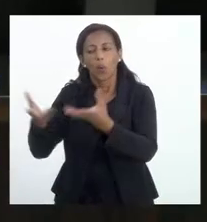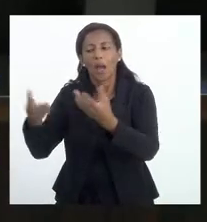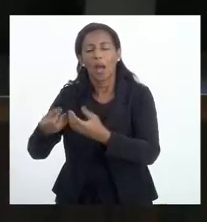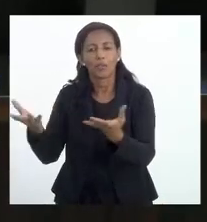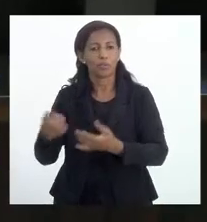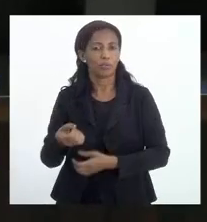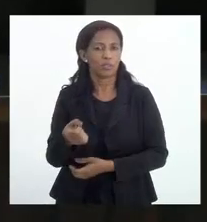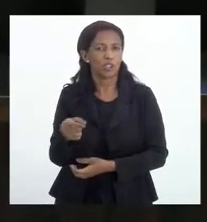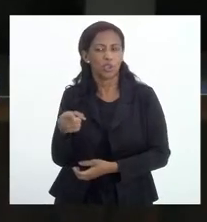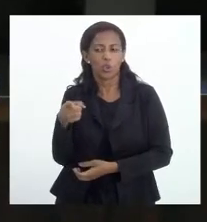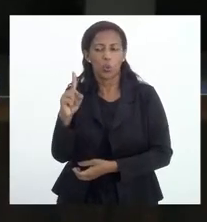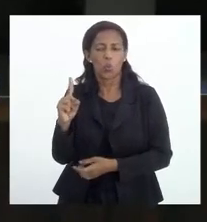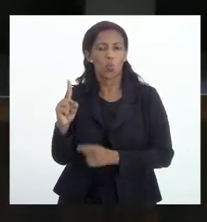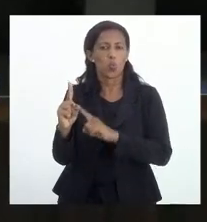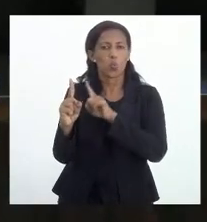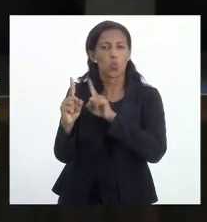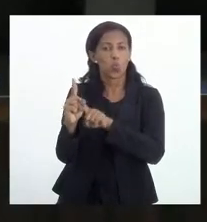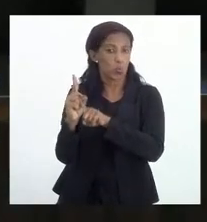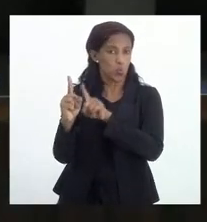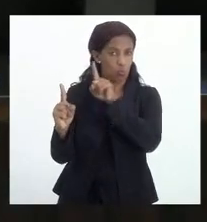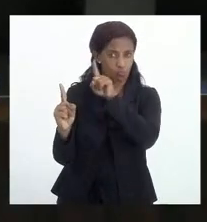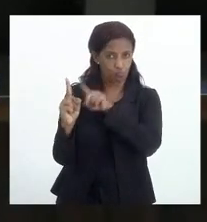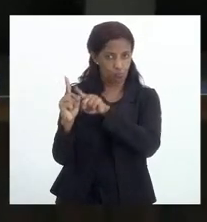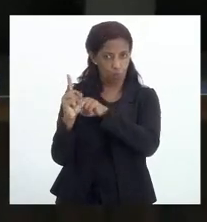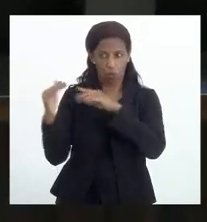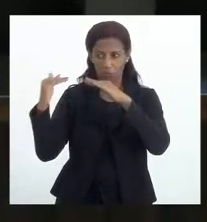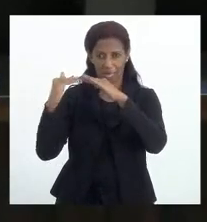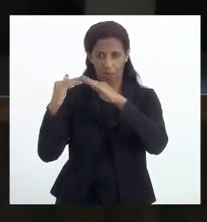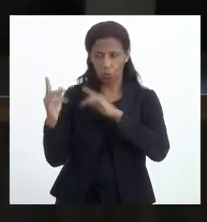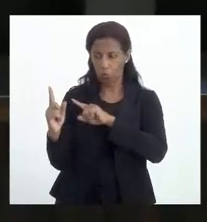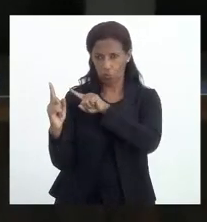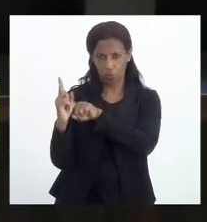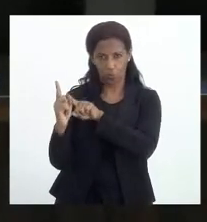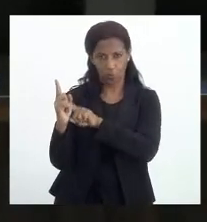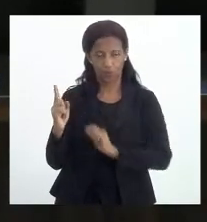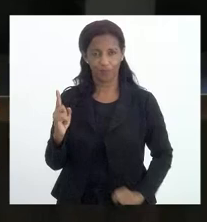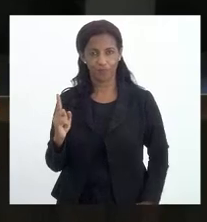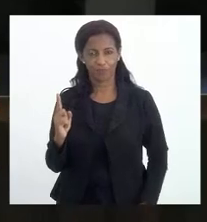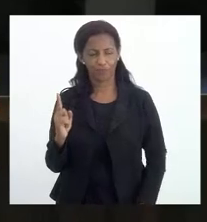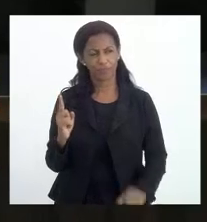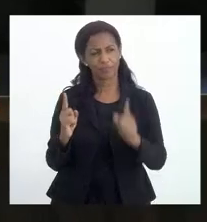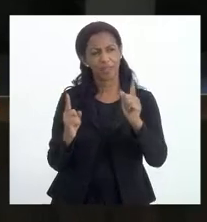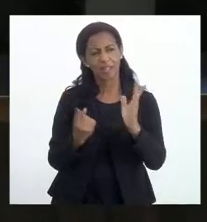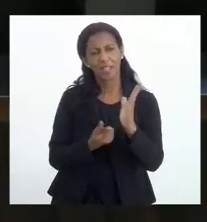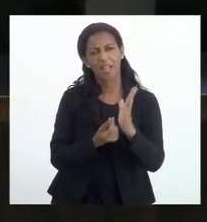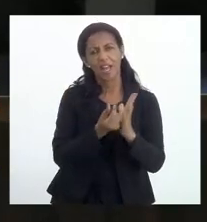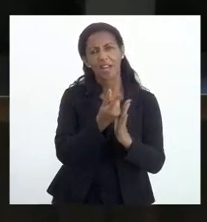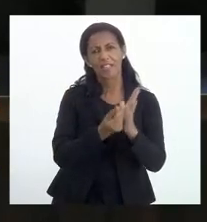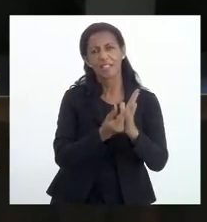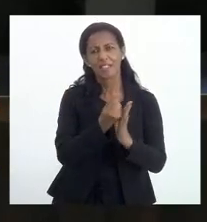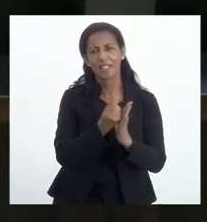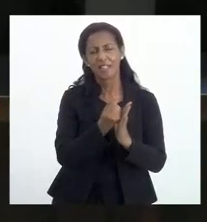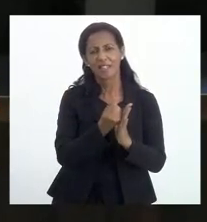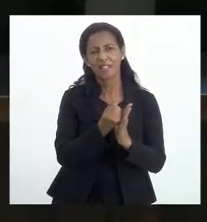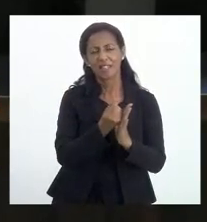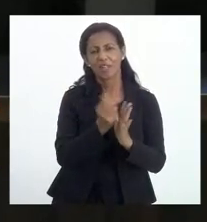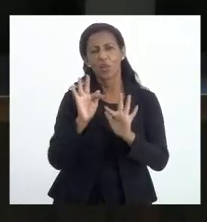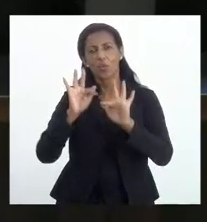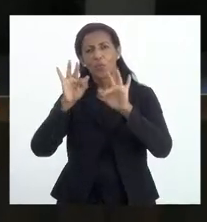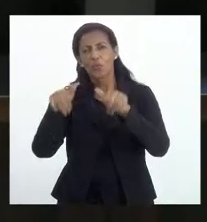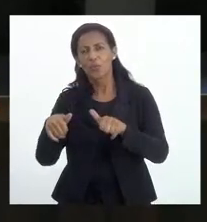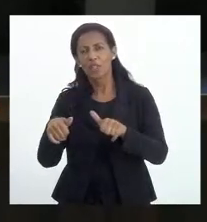definido no teto do gasto. Uma unidade, a despesa. E a receita no final do ano tenha